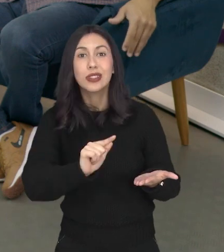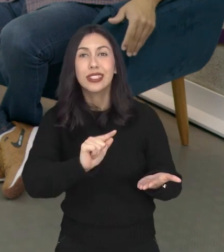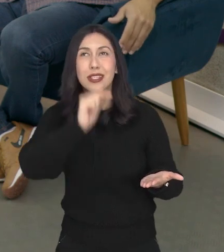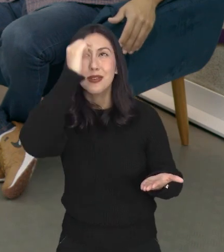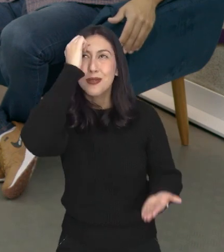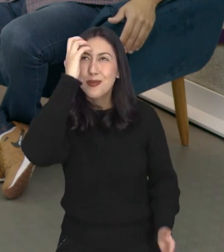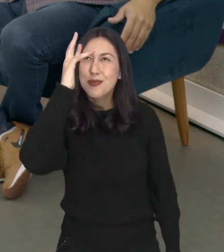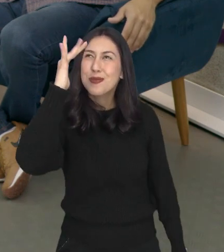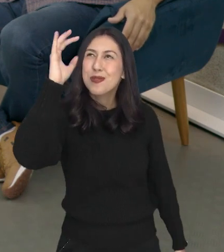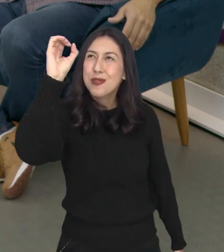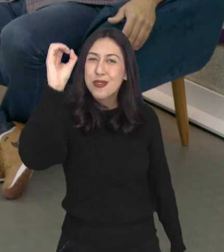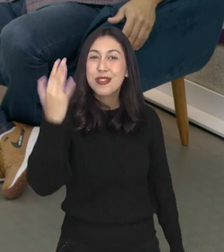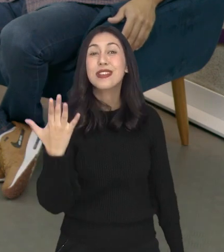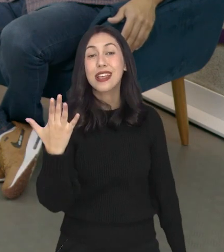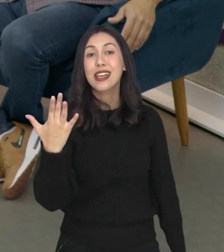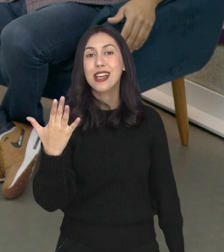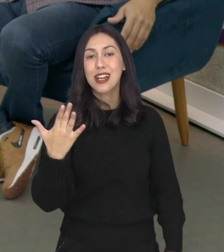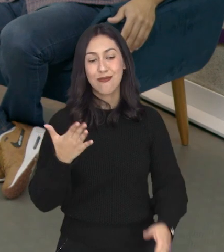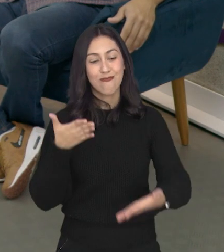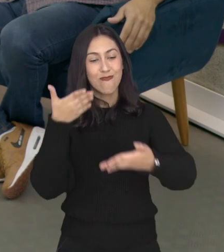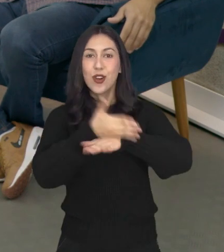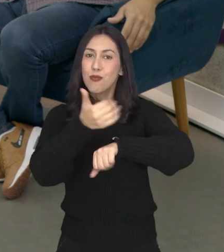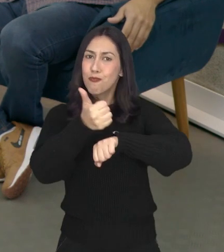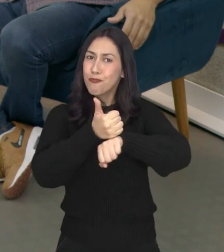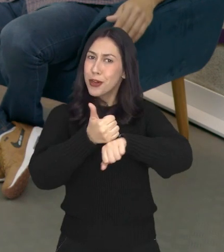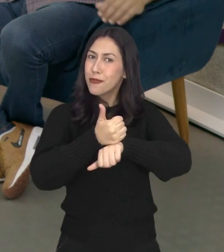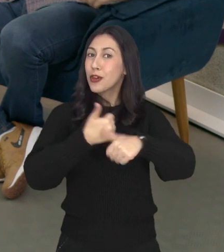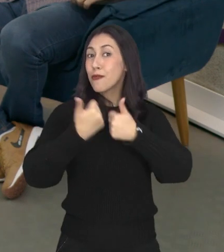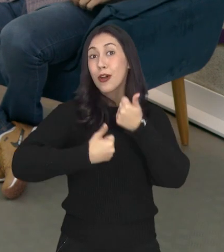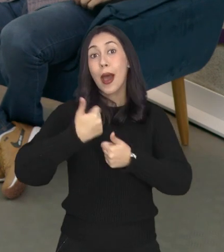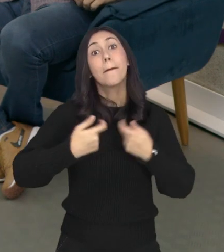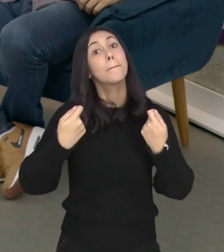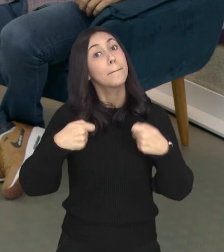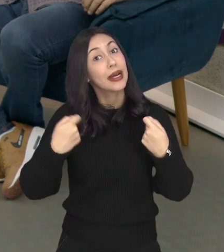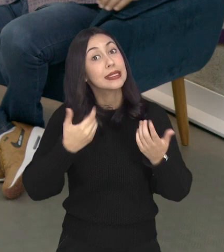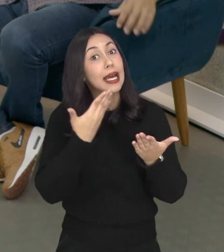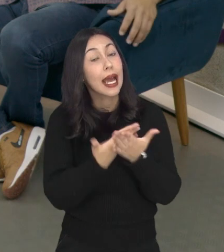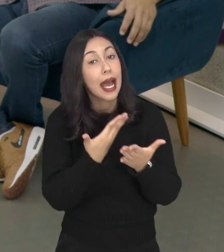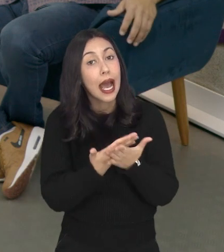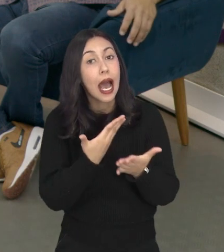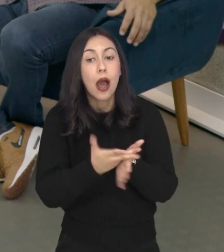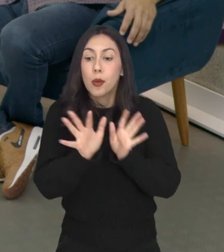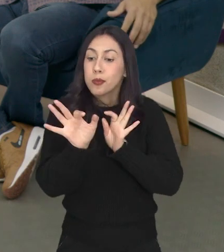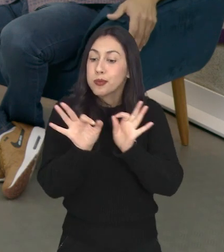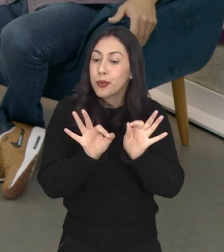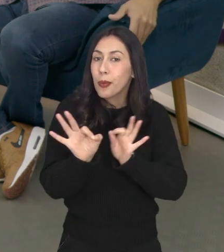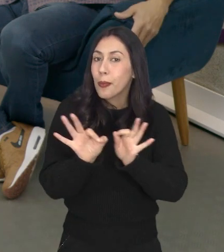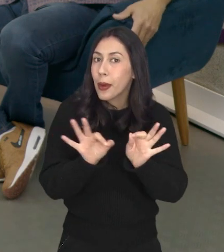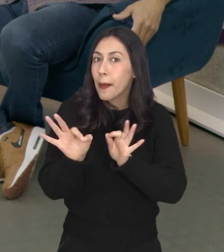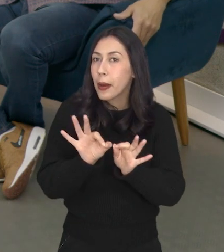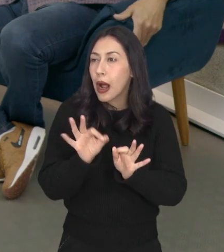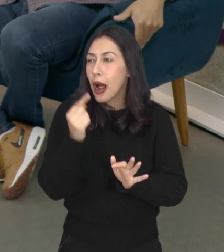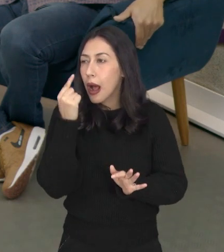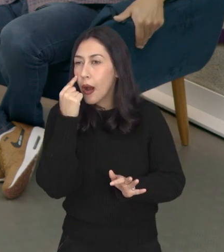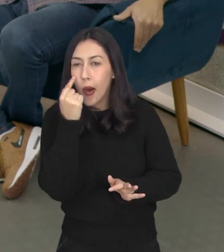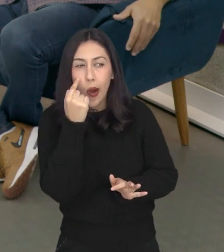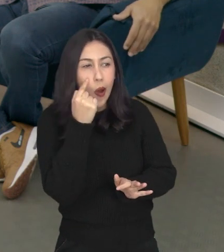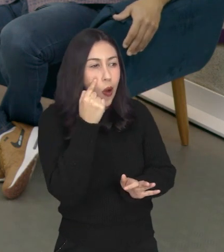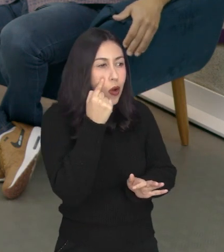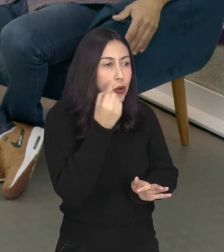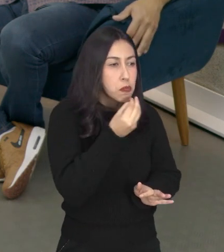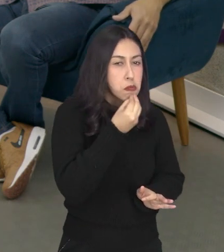Para conseguir aquele tão desejado sonho, ser jogador de futebol, é importante estudar, se preparar